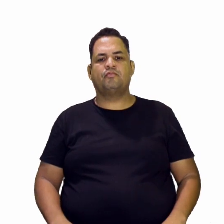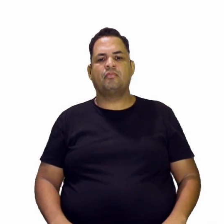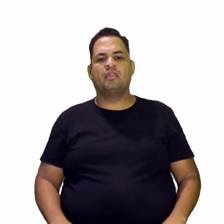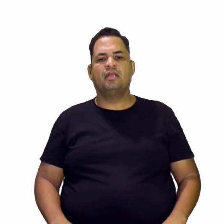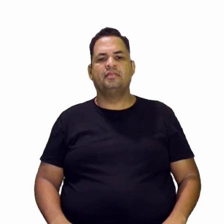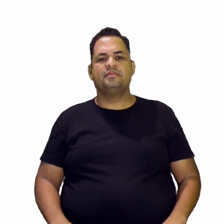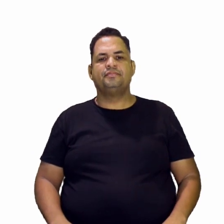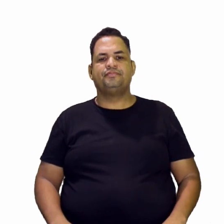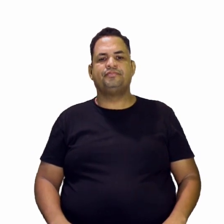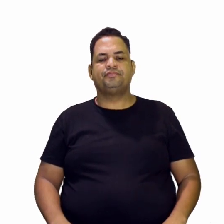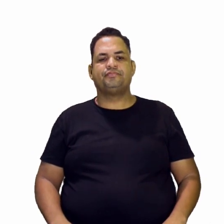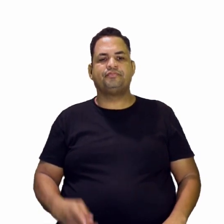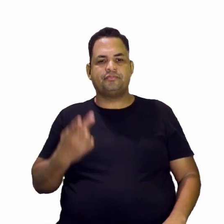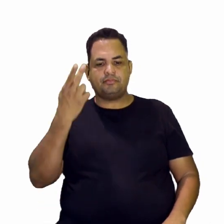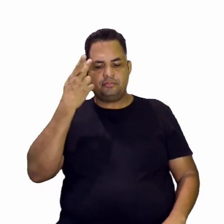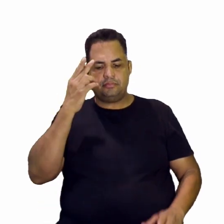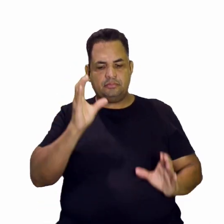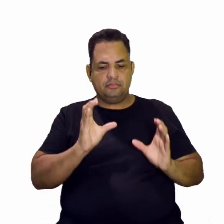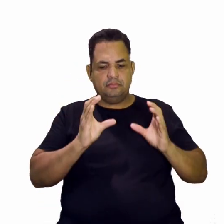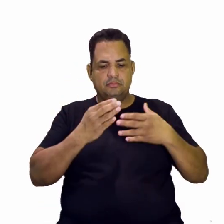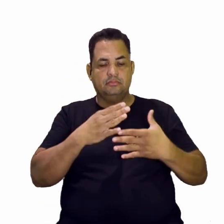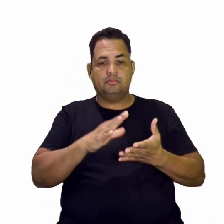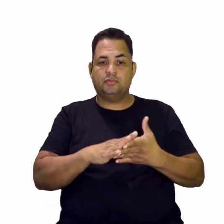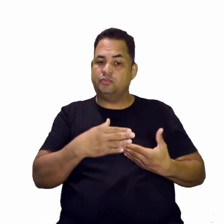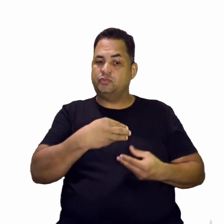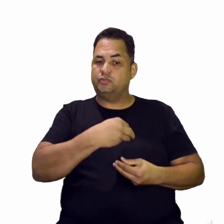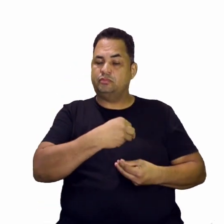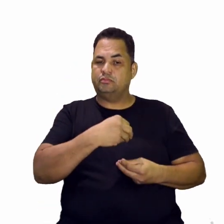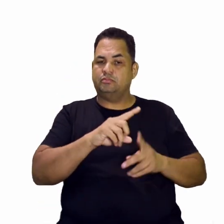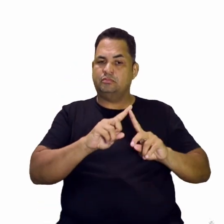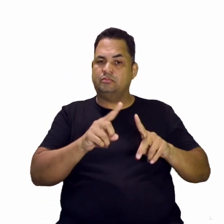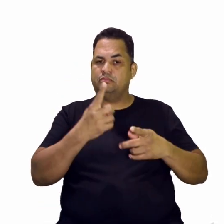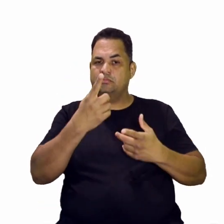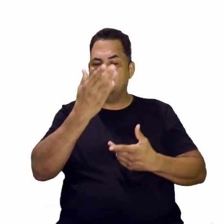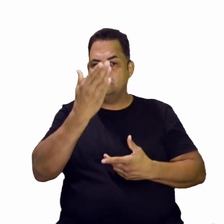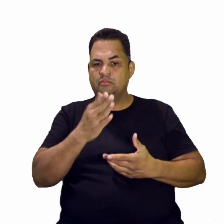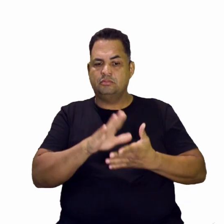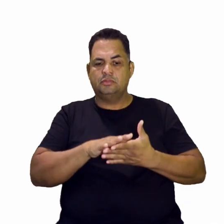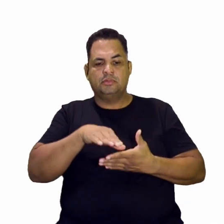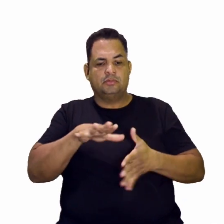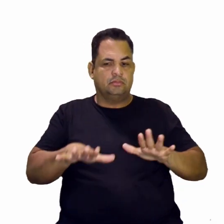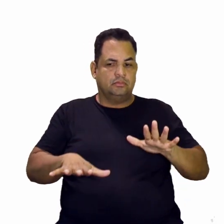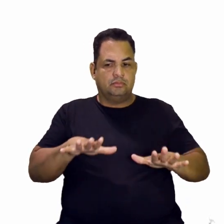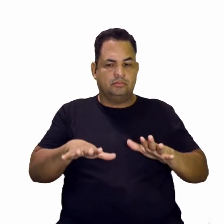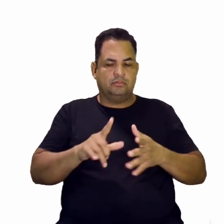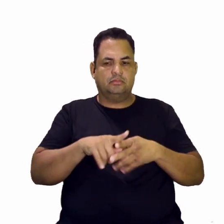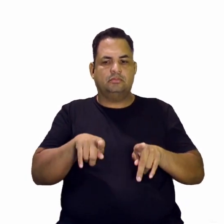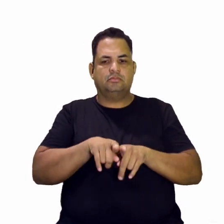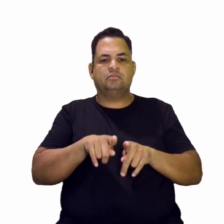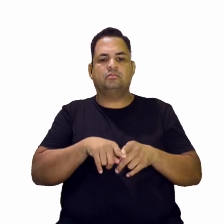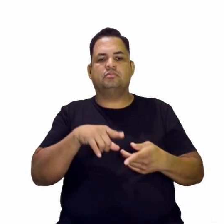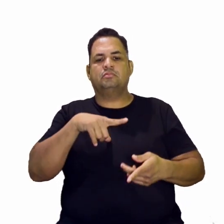cuidado parental é mais comum dentro do grupo dos mamíferos, mas esses pinguins também vão ter